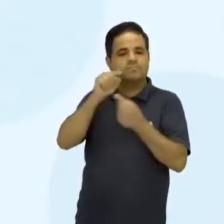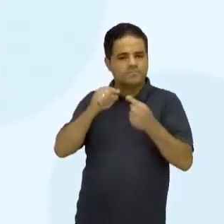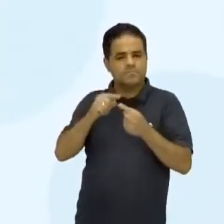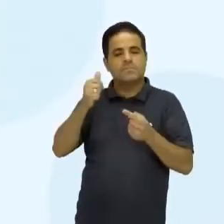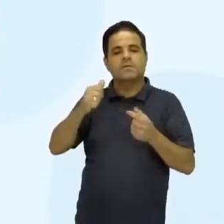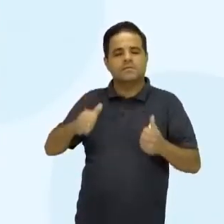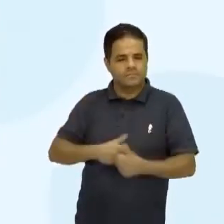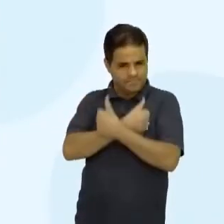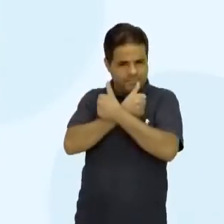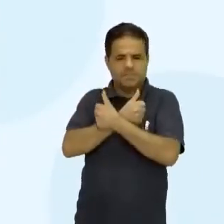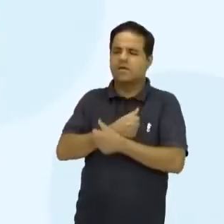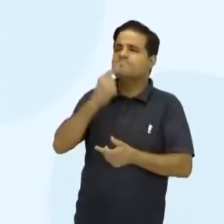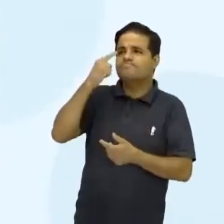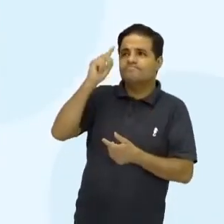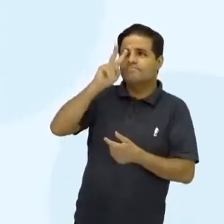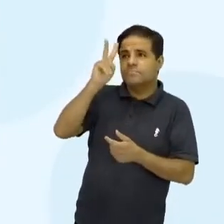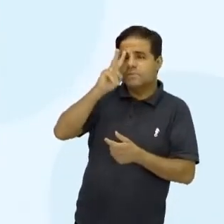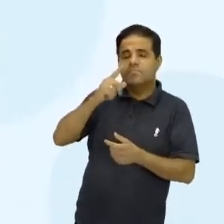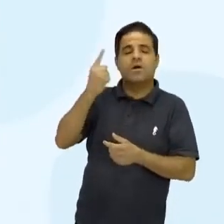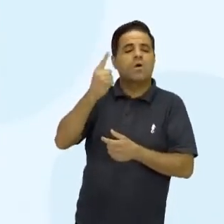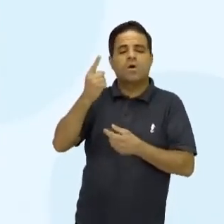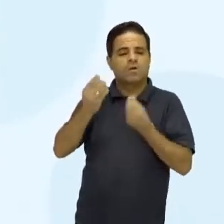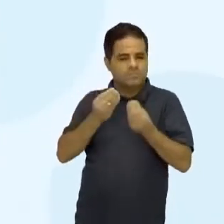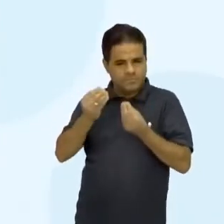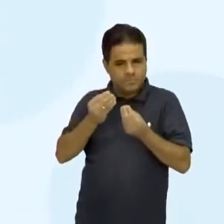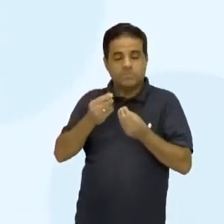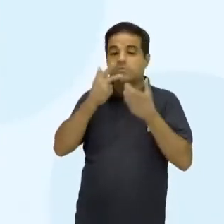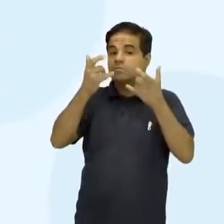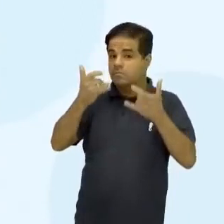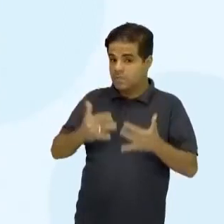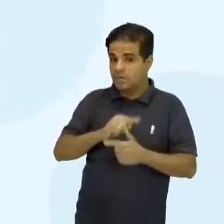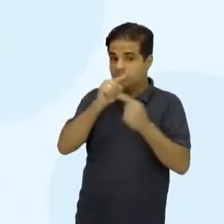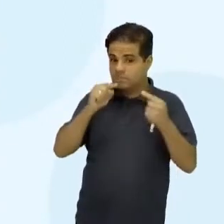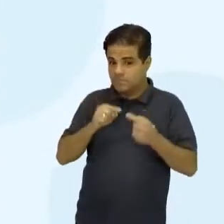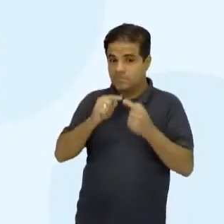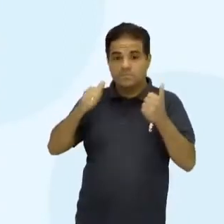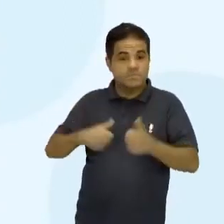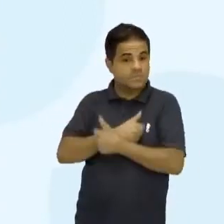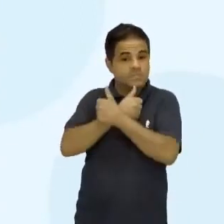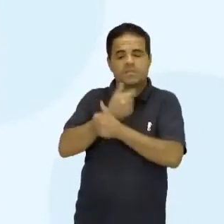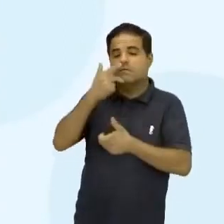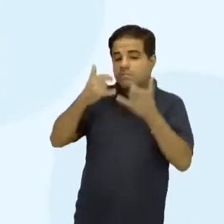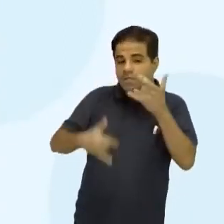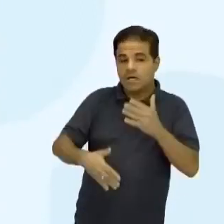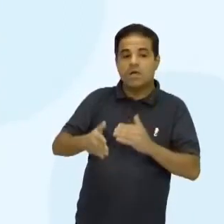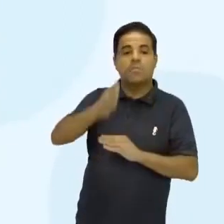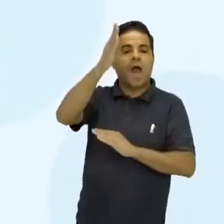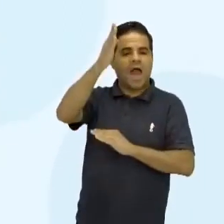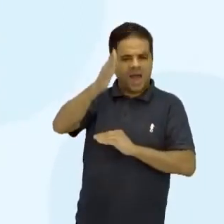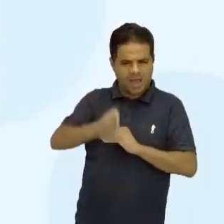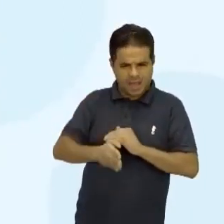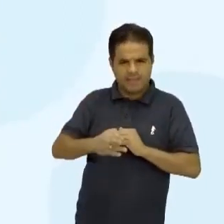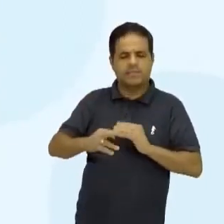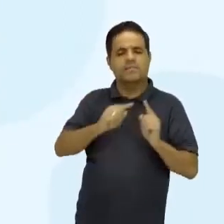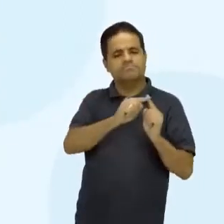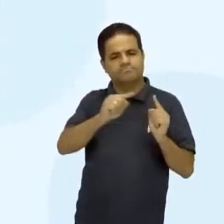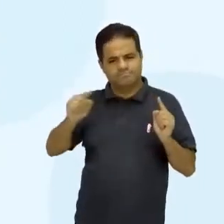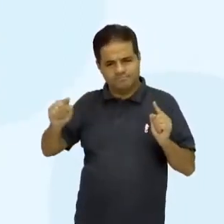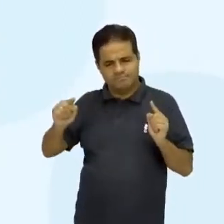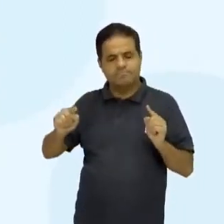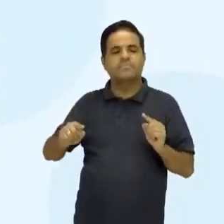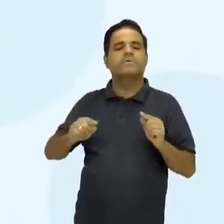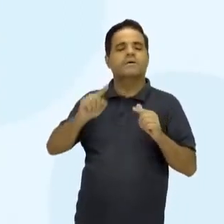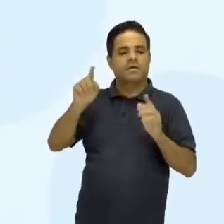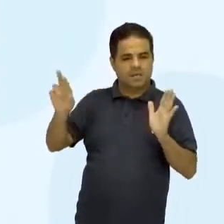primeiro grau. Então, vamos lembrar da função de primeiro grau. Quando fala em função do primeiro grau, a gente está falando de uma reta. Então, a representação geométrica é